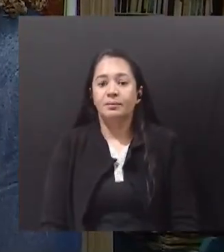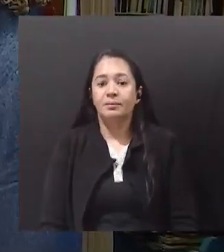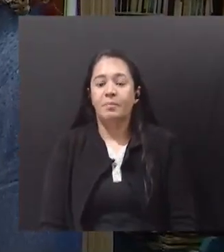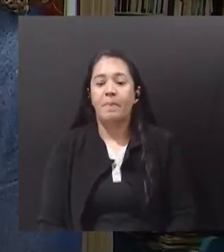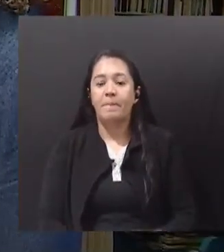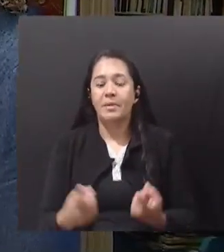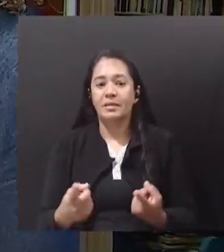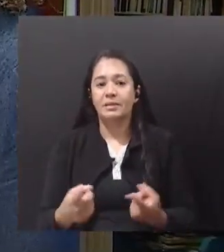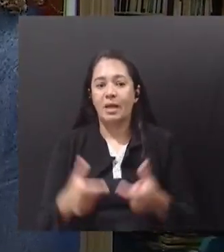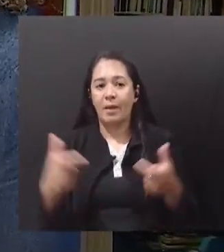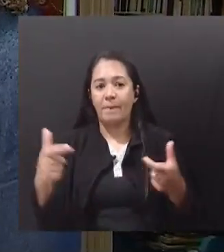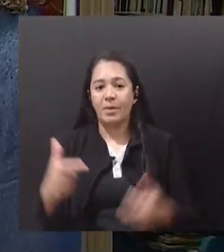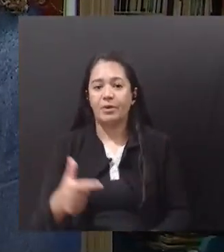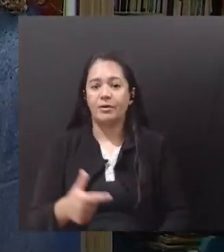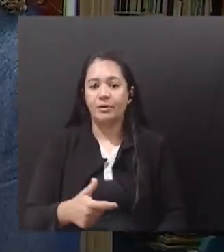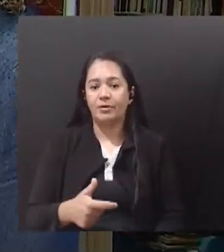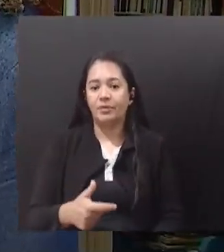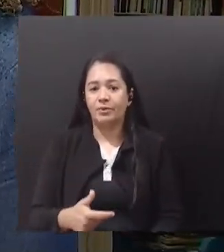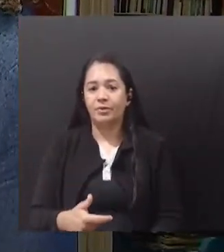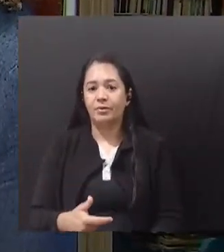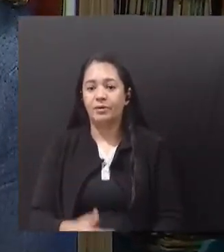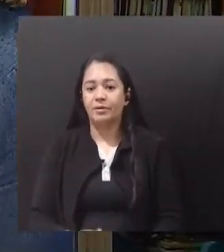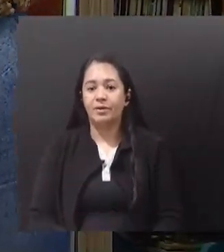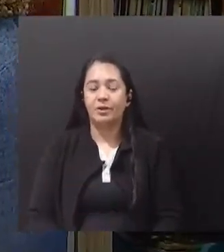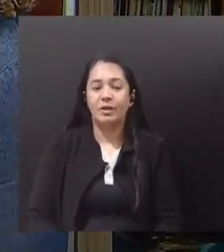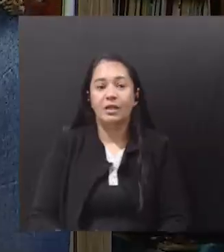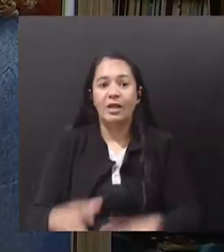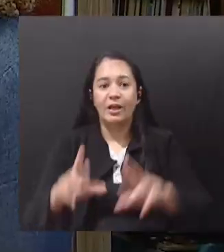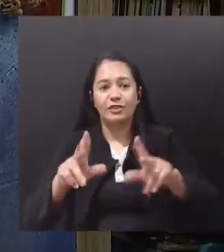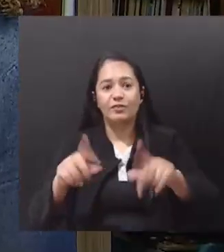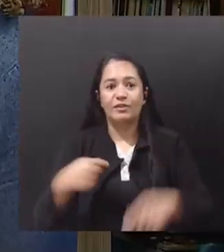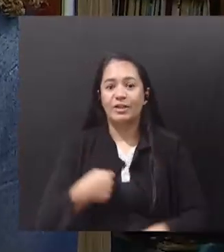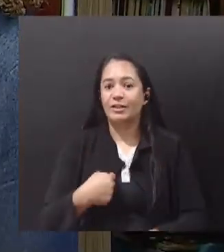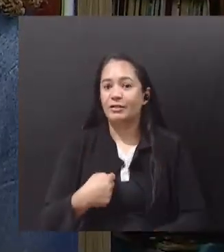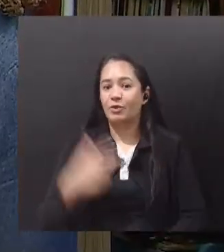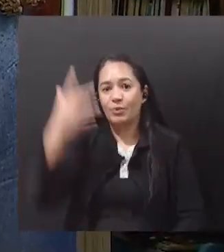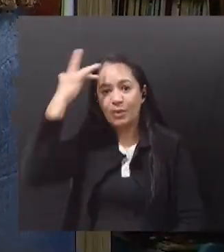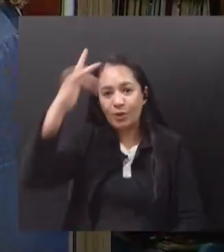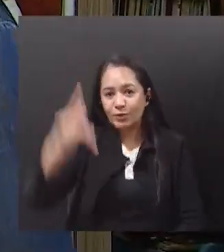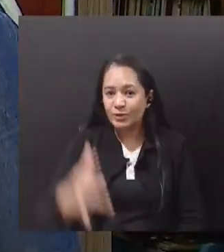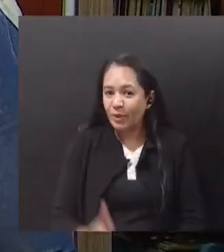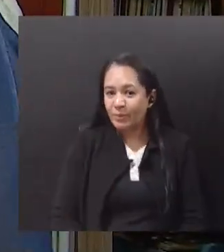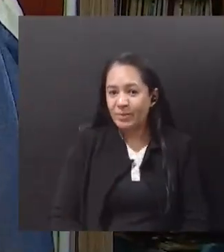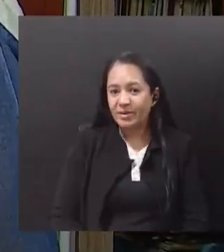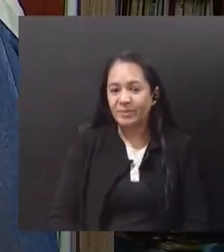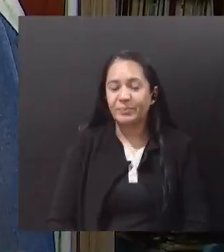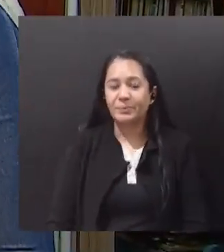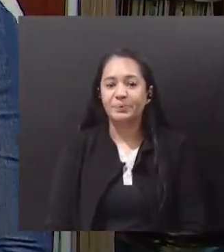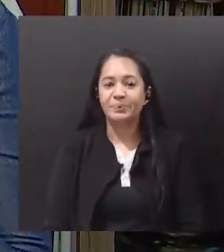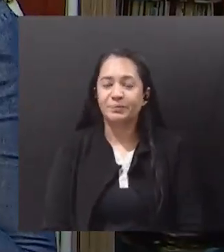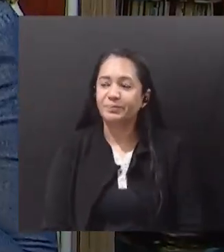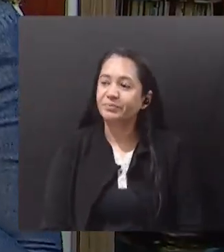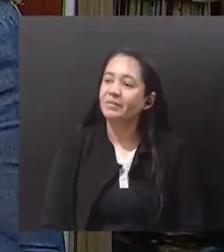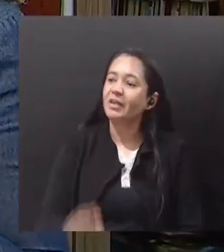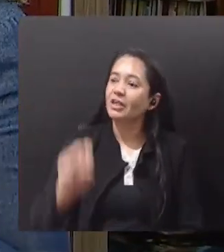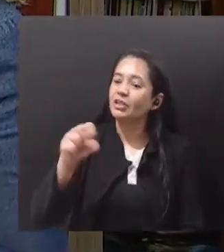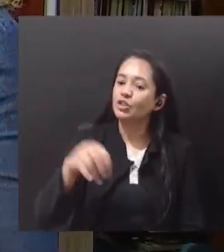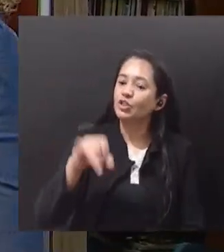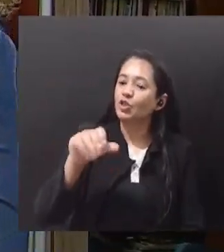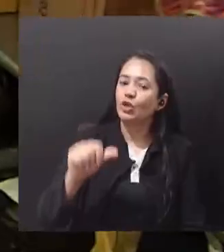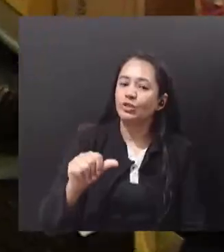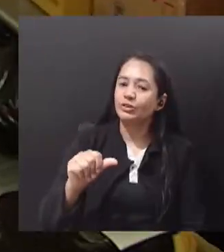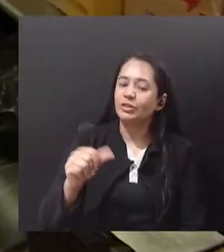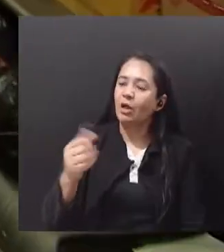dos trabalhos nas caravanas é totalmente diferente, que eu nem esperava que fosse fazer. Sônia, qual é